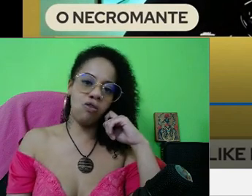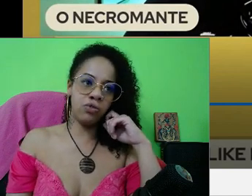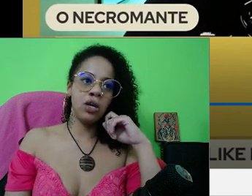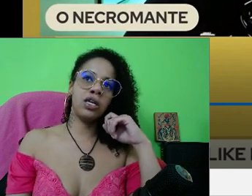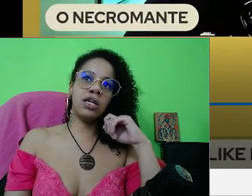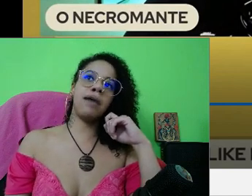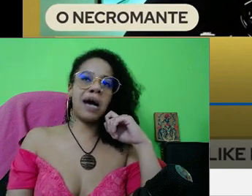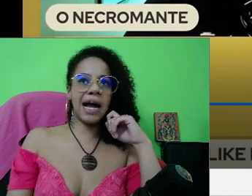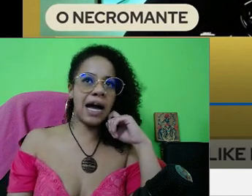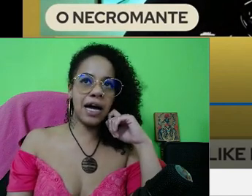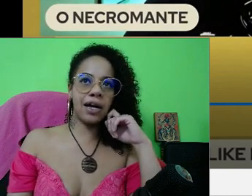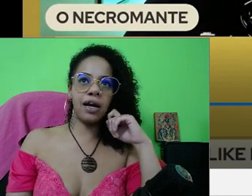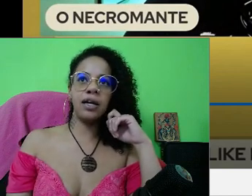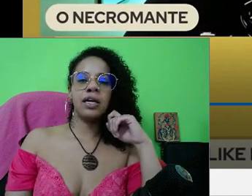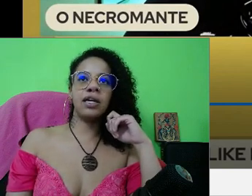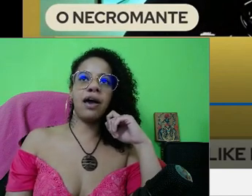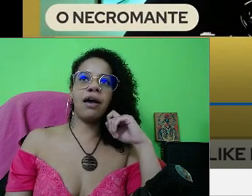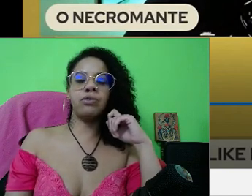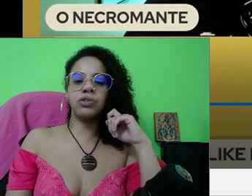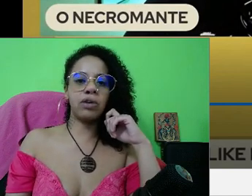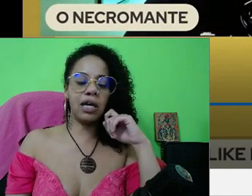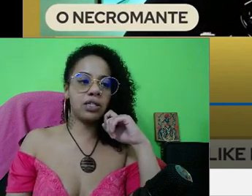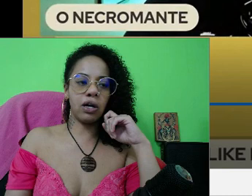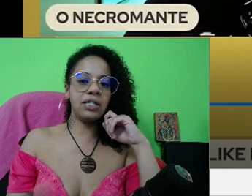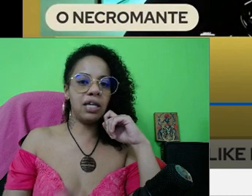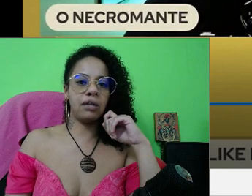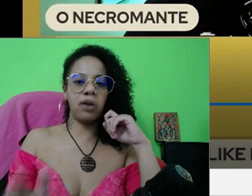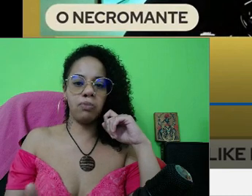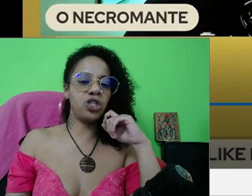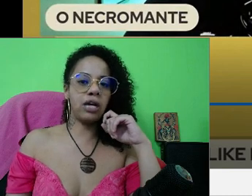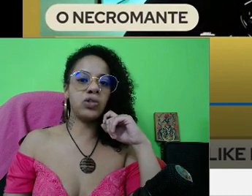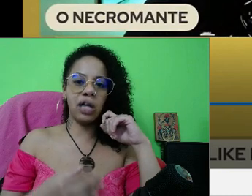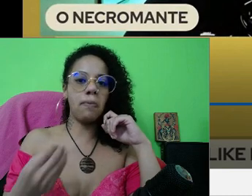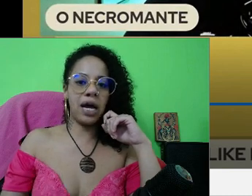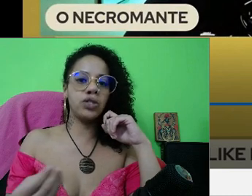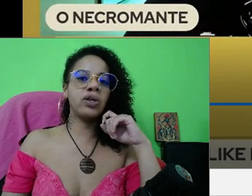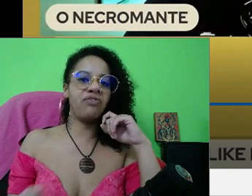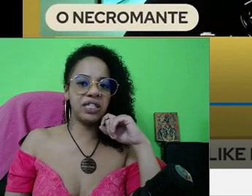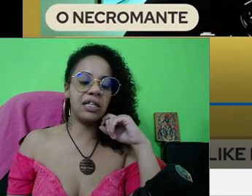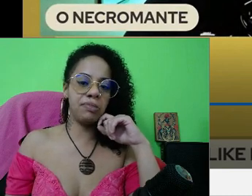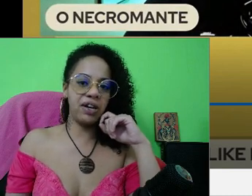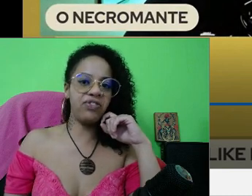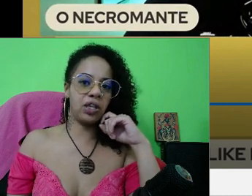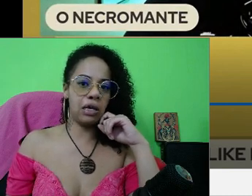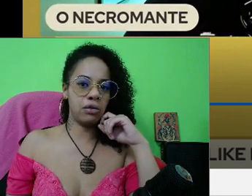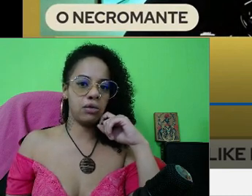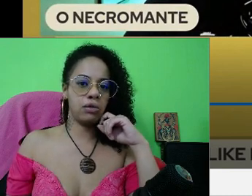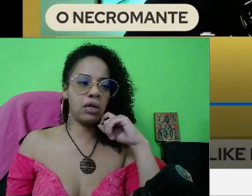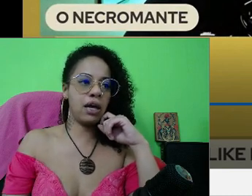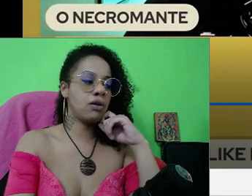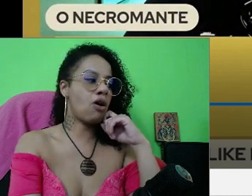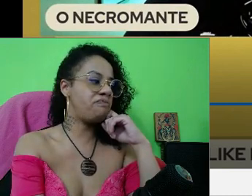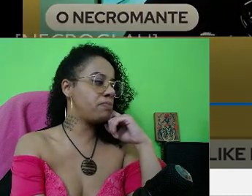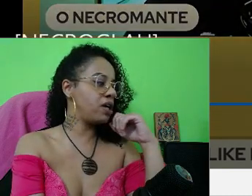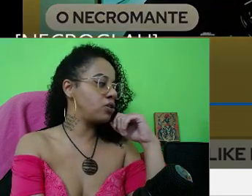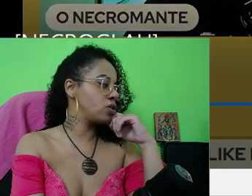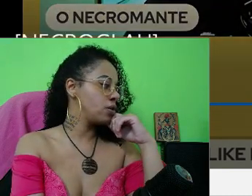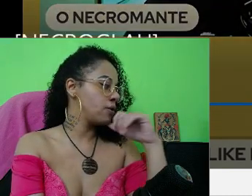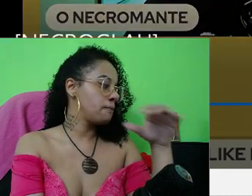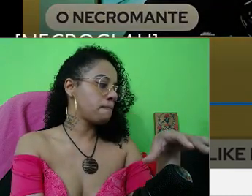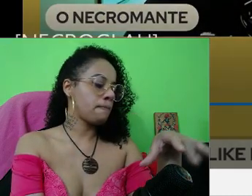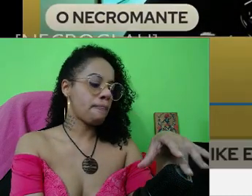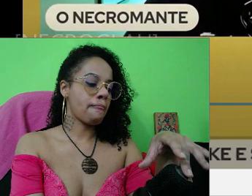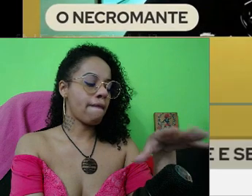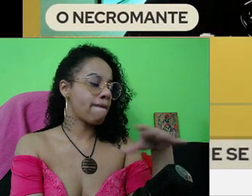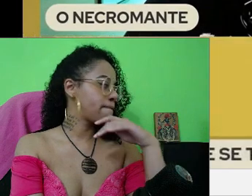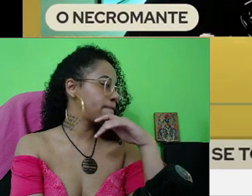que ler de novo que é macaca que é não sei o quê só que assim pelo amor de Deus eu tenho mais o que fazer da minha vida né obviamente